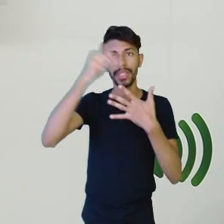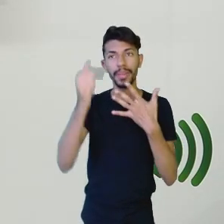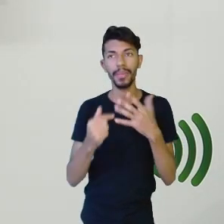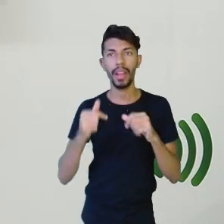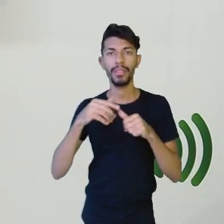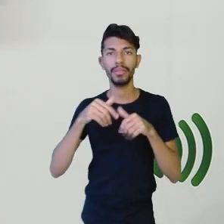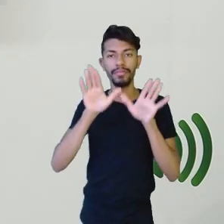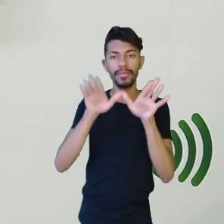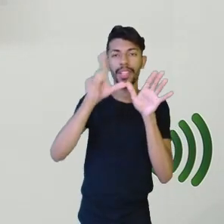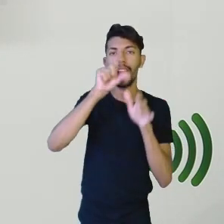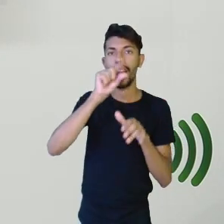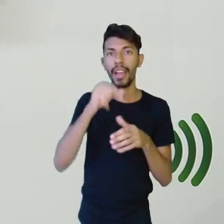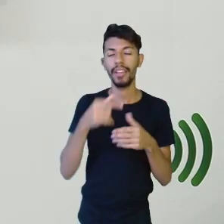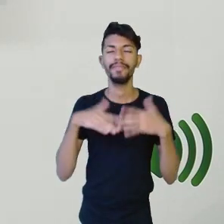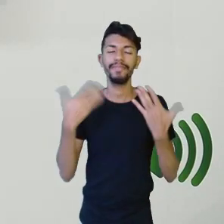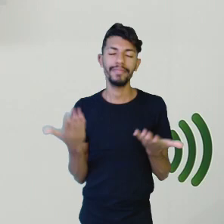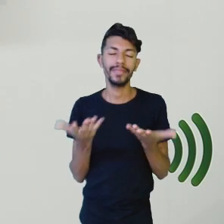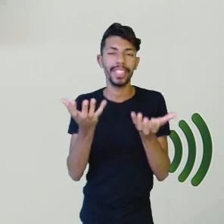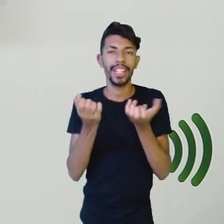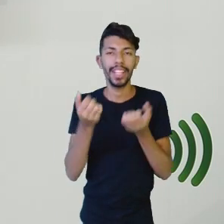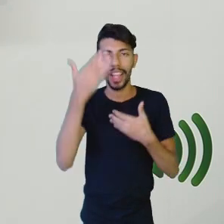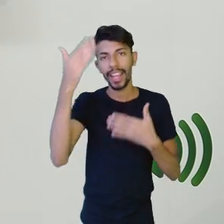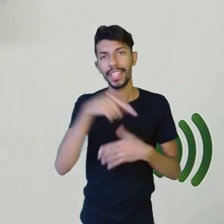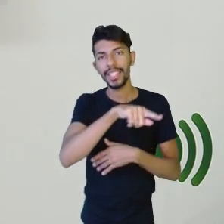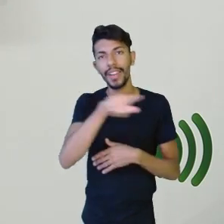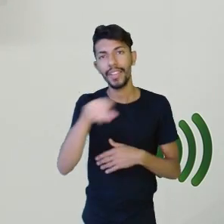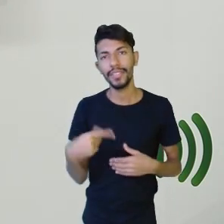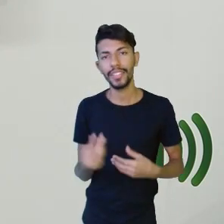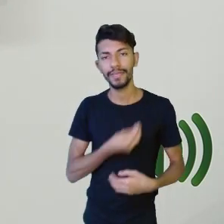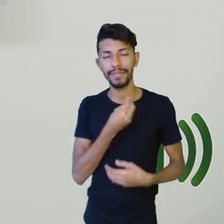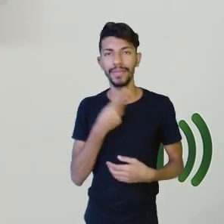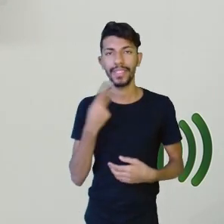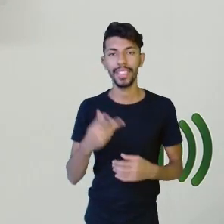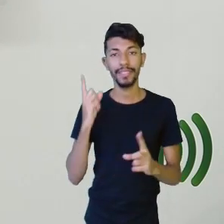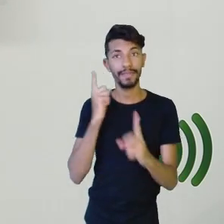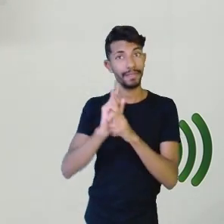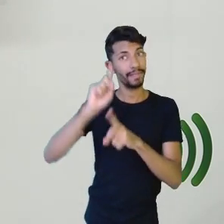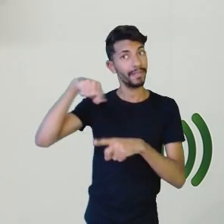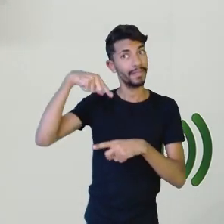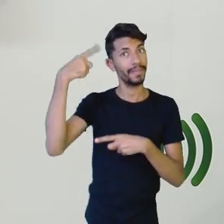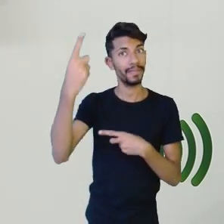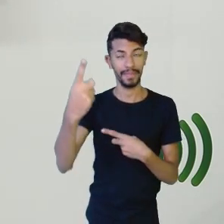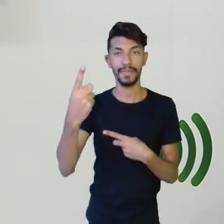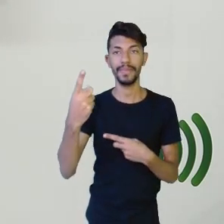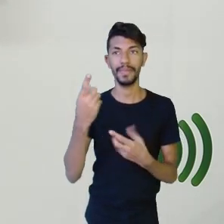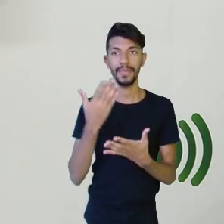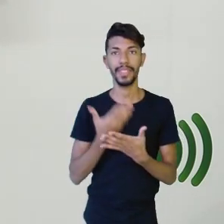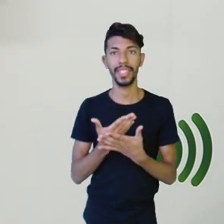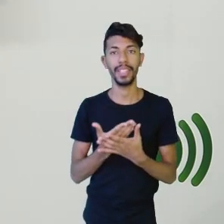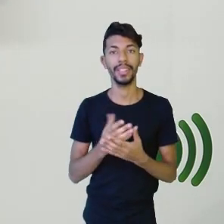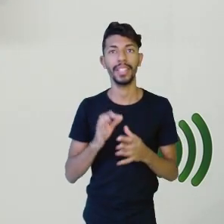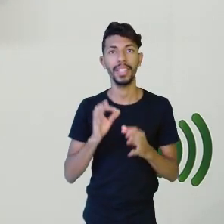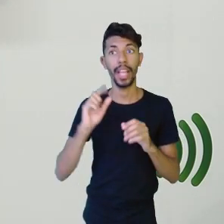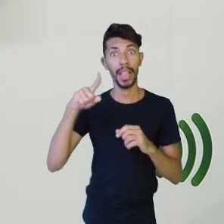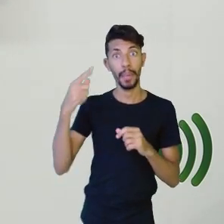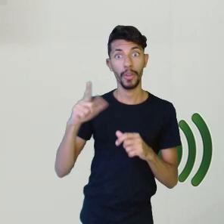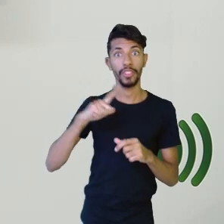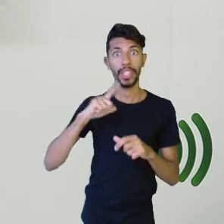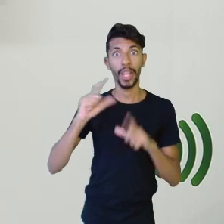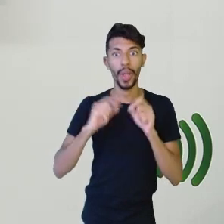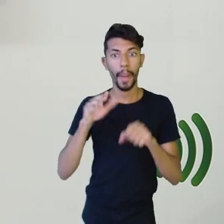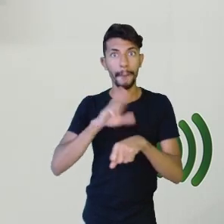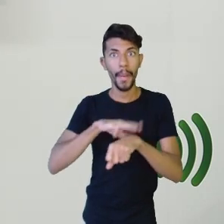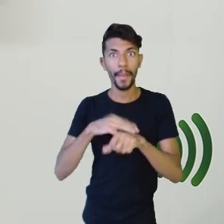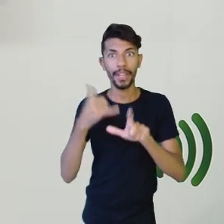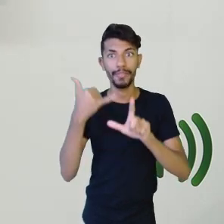mais, quero agradecer a vocês a presença, até a próxima, a gente se vê, daqui a pouquinho tem um momento lúdico, tá? Não